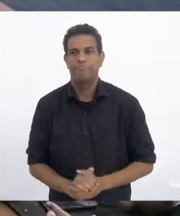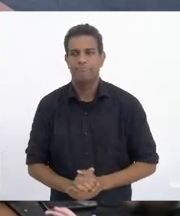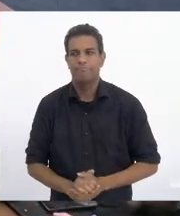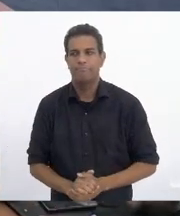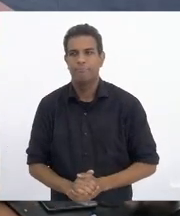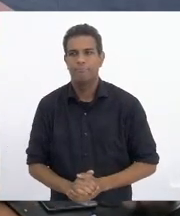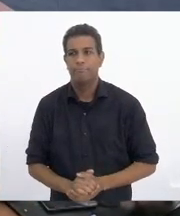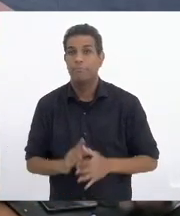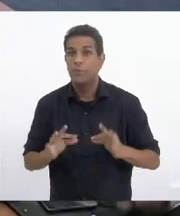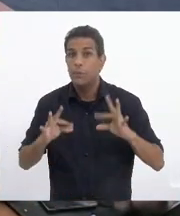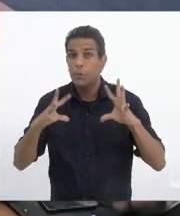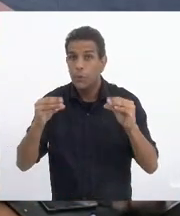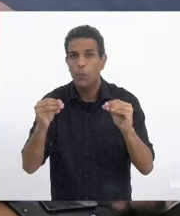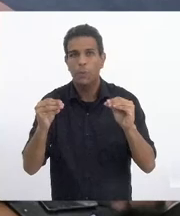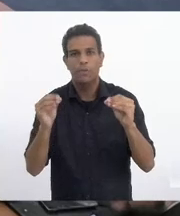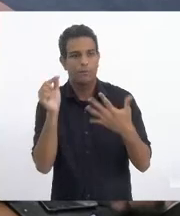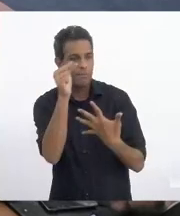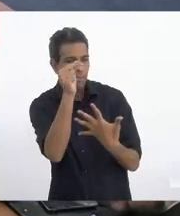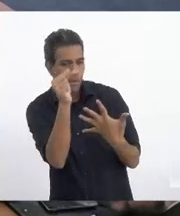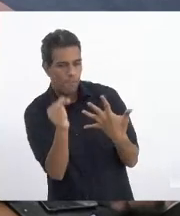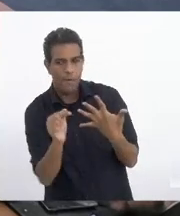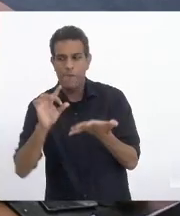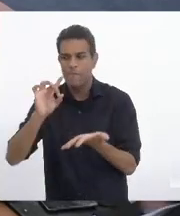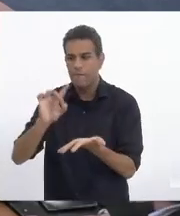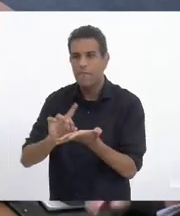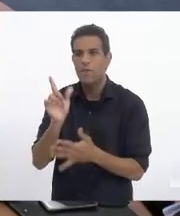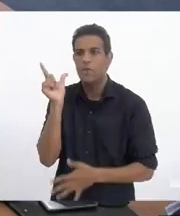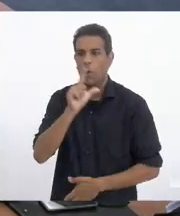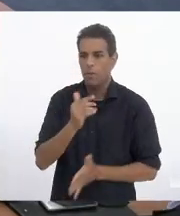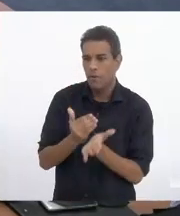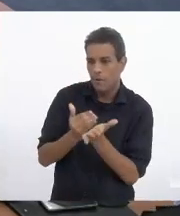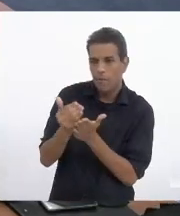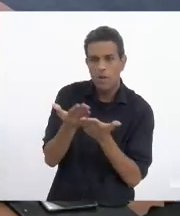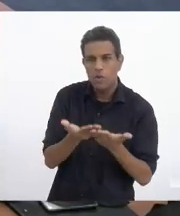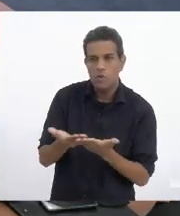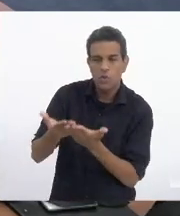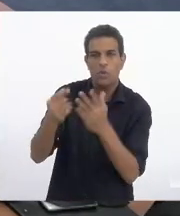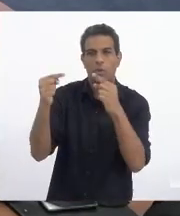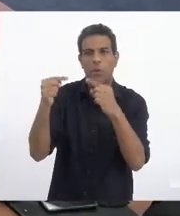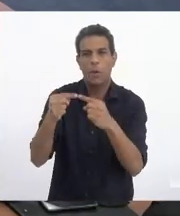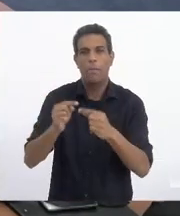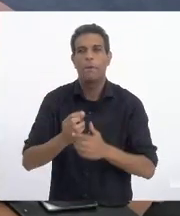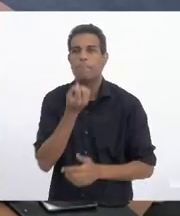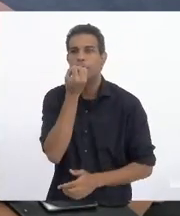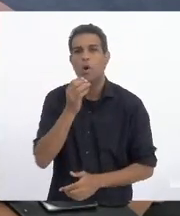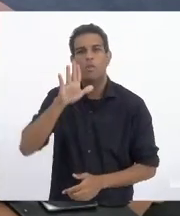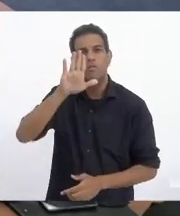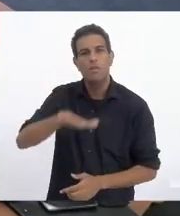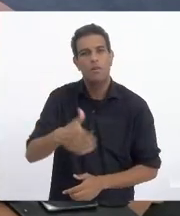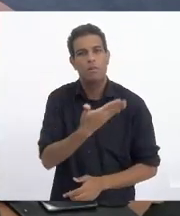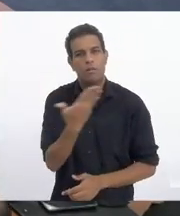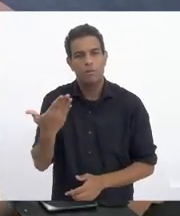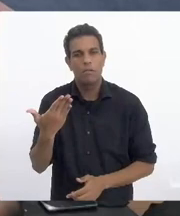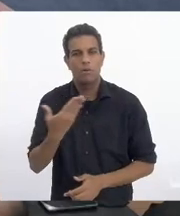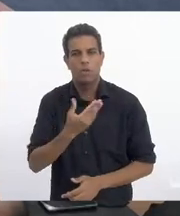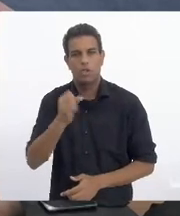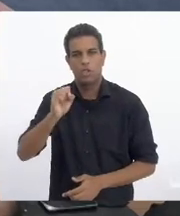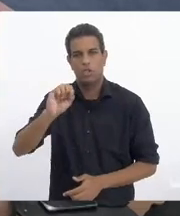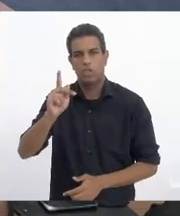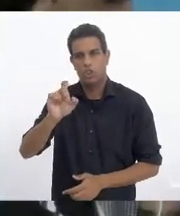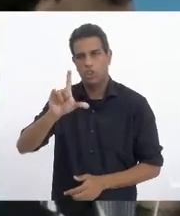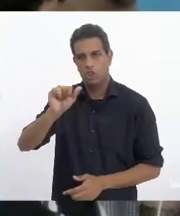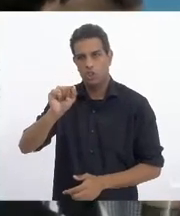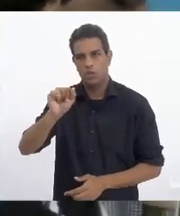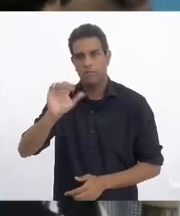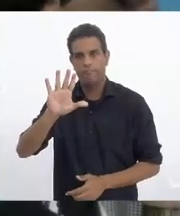E todos podem encaminhar oficialmente, porque eu vou começar o nosso estudo. Por favor. Boa tarde a todos. Meu nome é Sheila, viúva